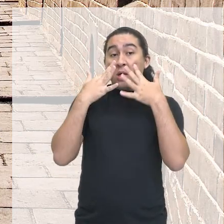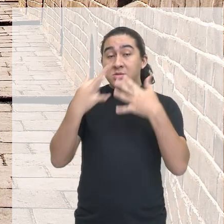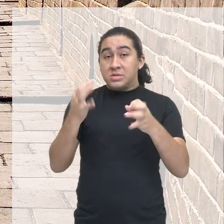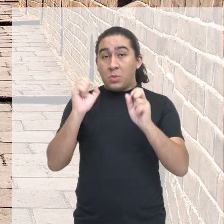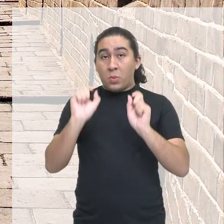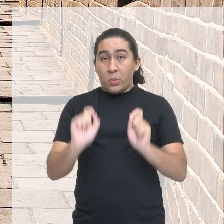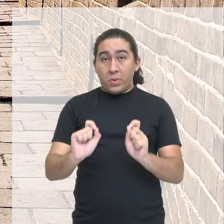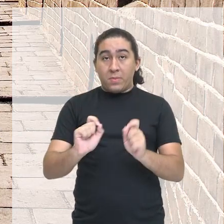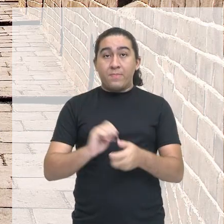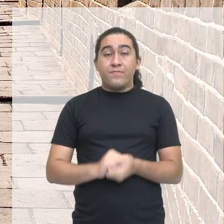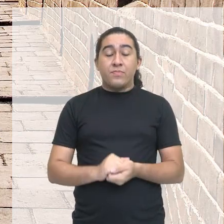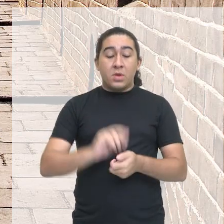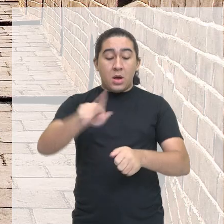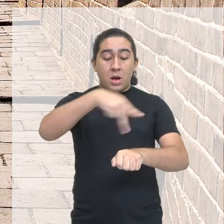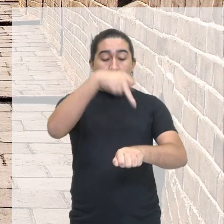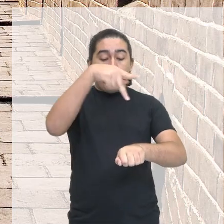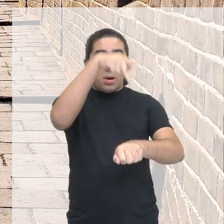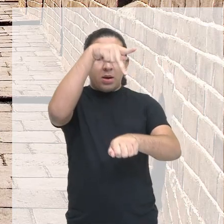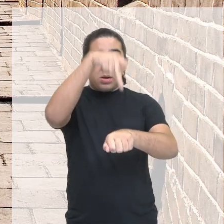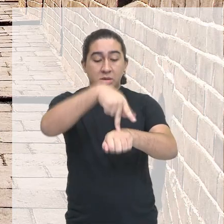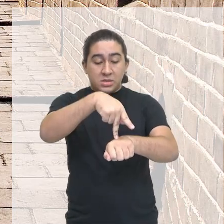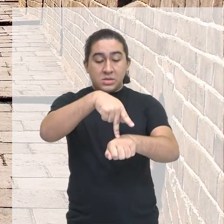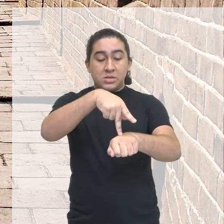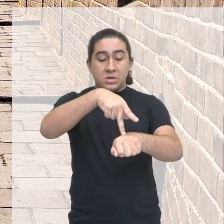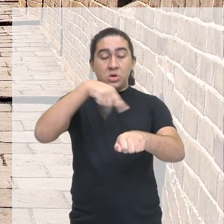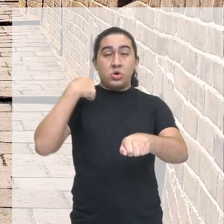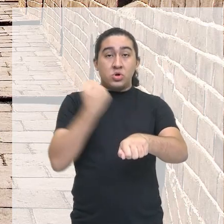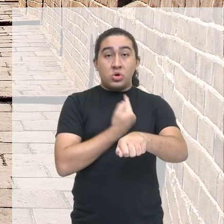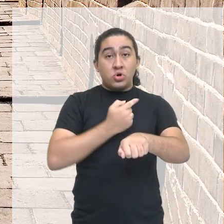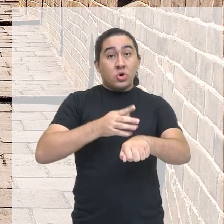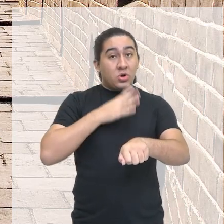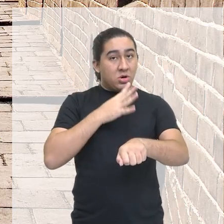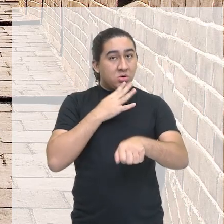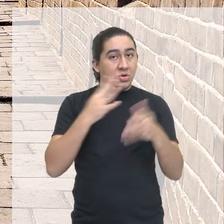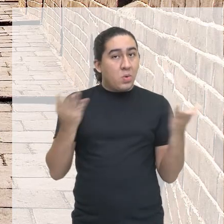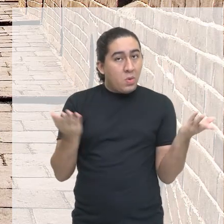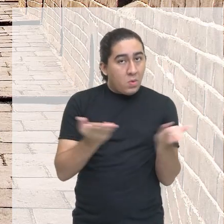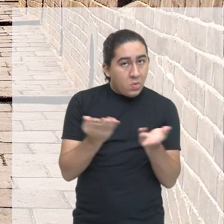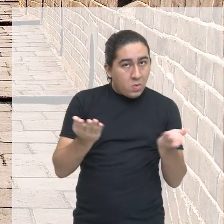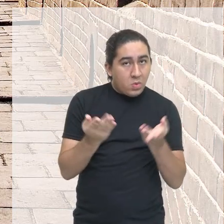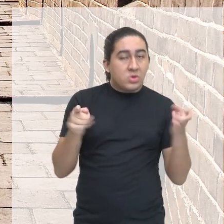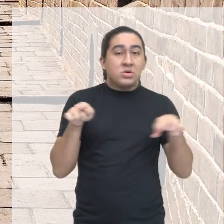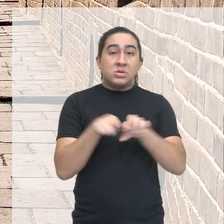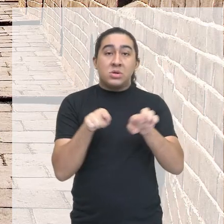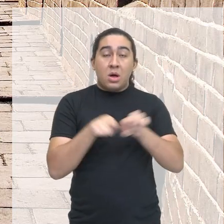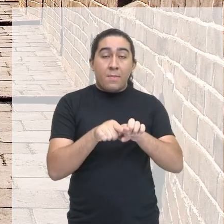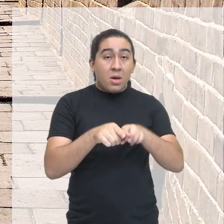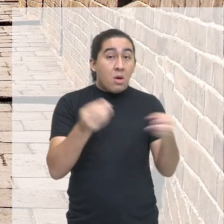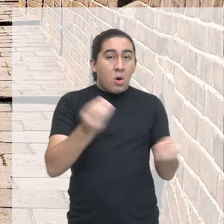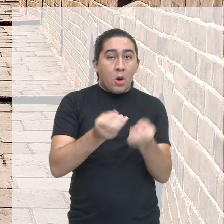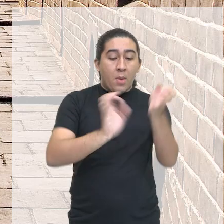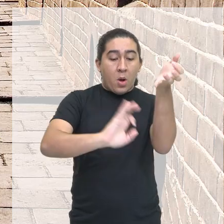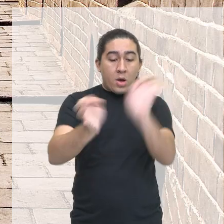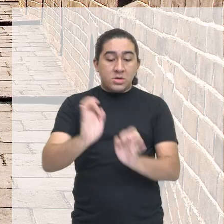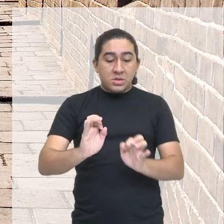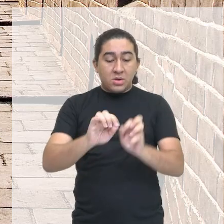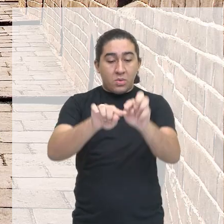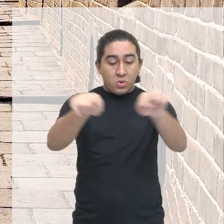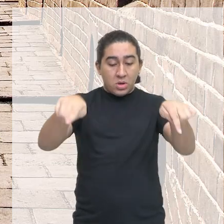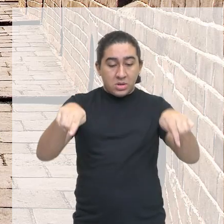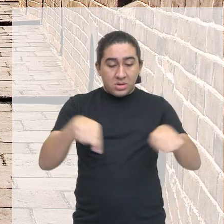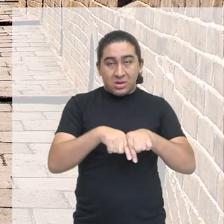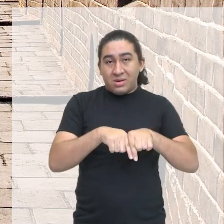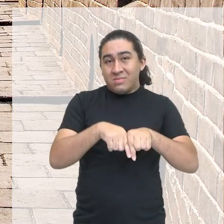que os países na qual conhecemos hoje, né, as suas geografias, elas ainda não